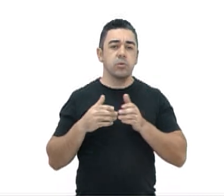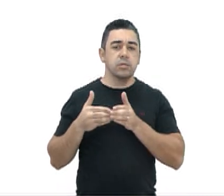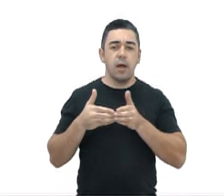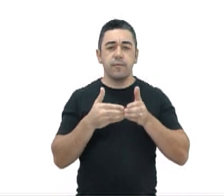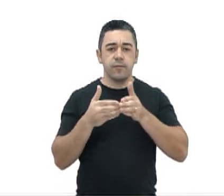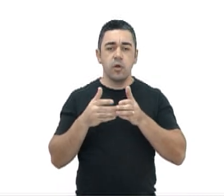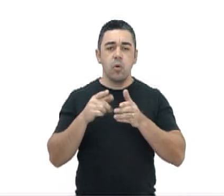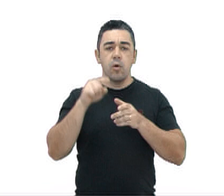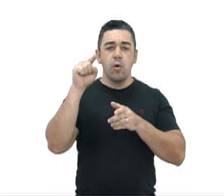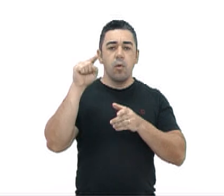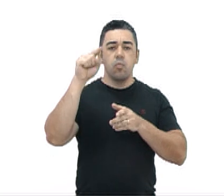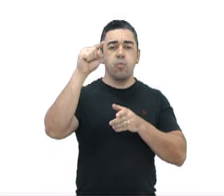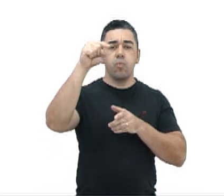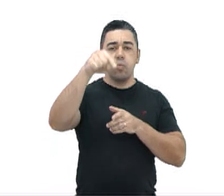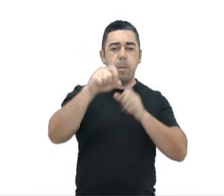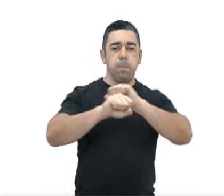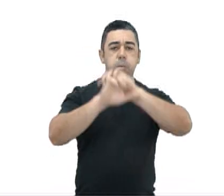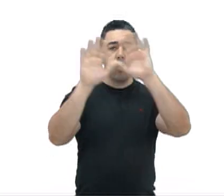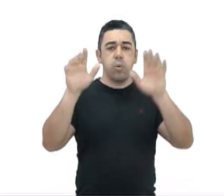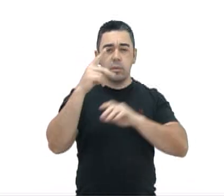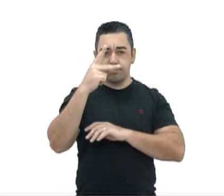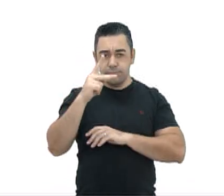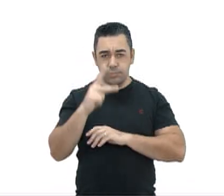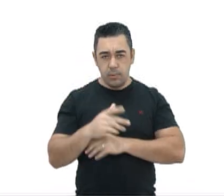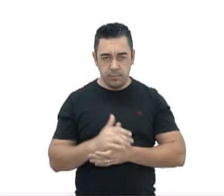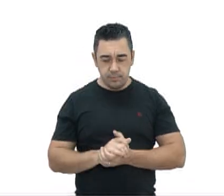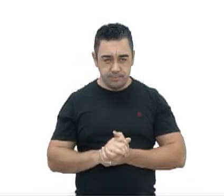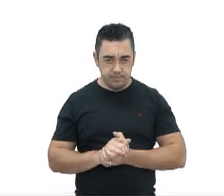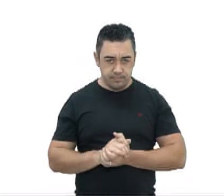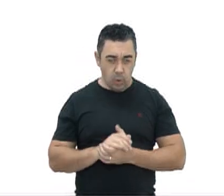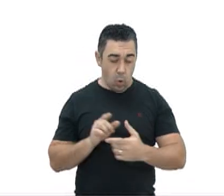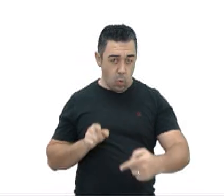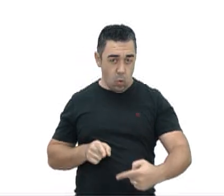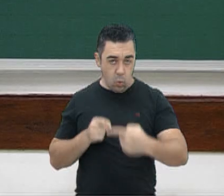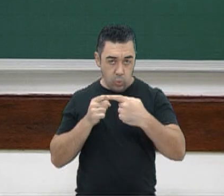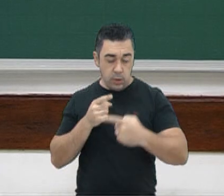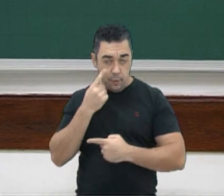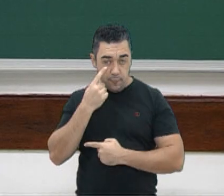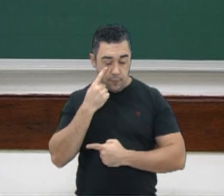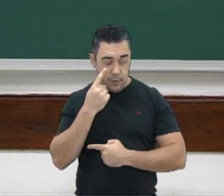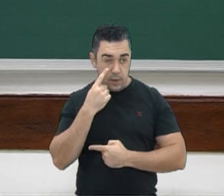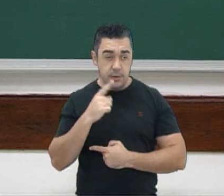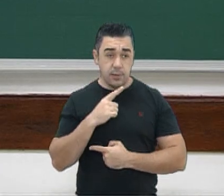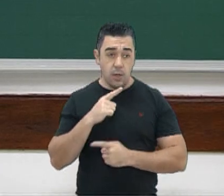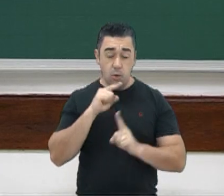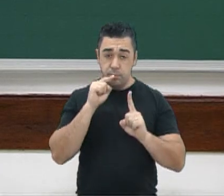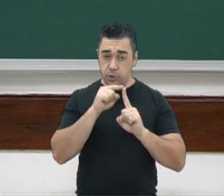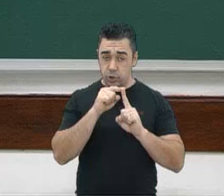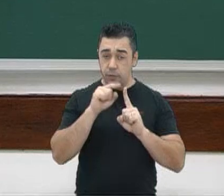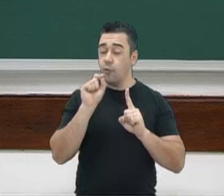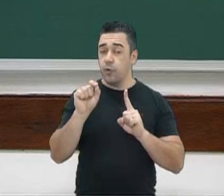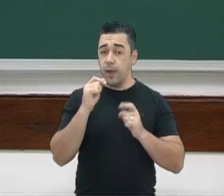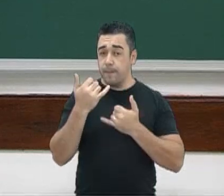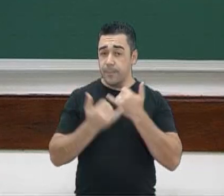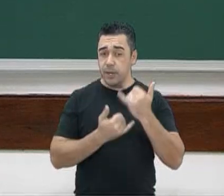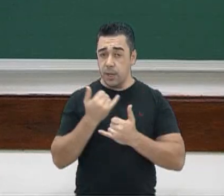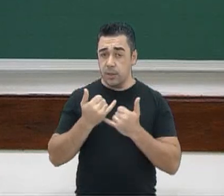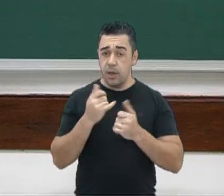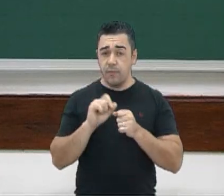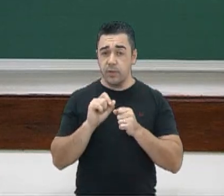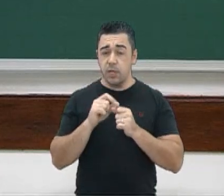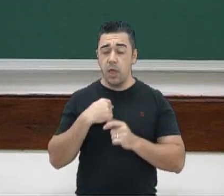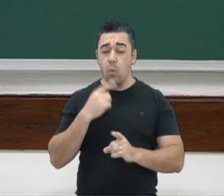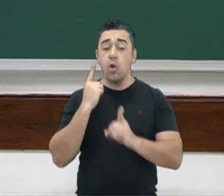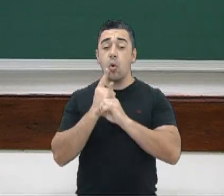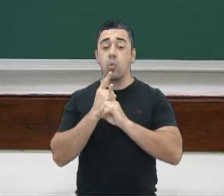todas as embarcações do seu adversário. Então, o que nós vamos ver? Nós temos o objetivo central do jogo é afundar